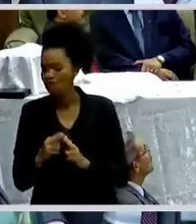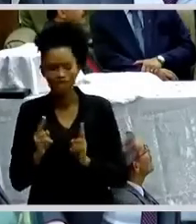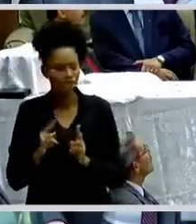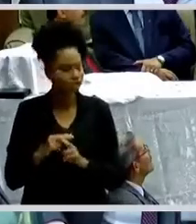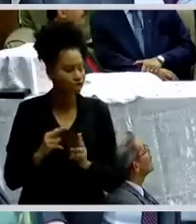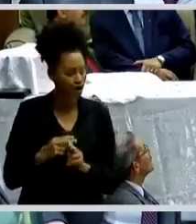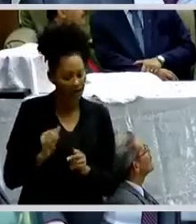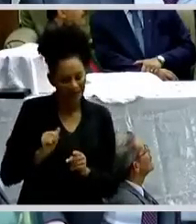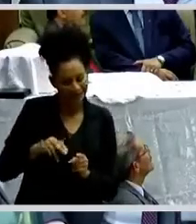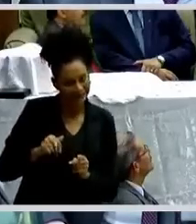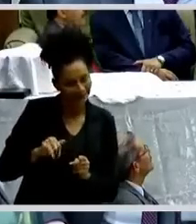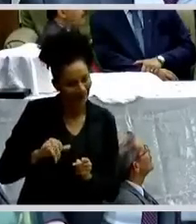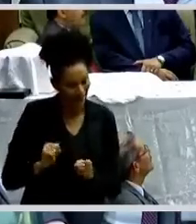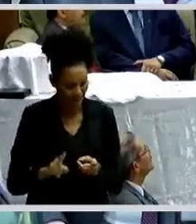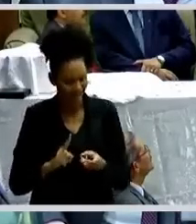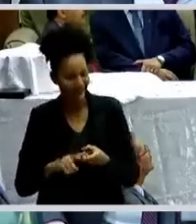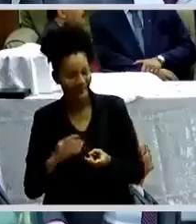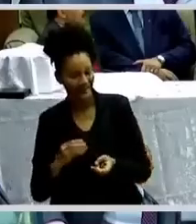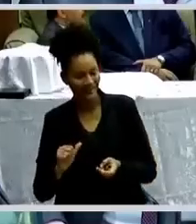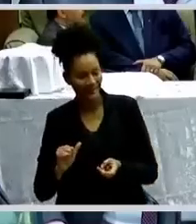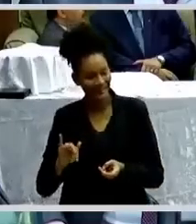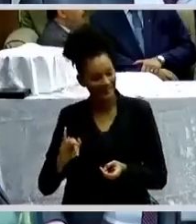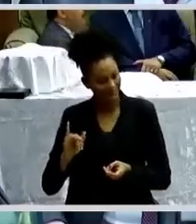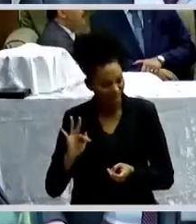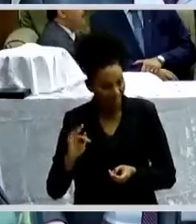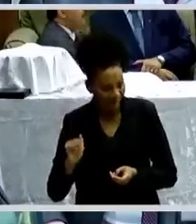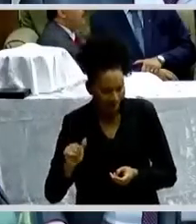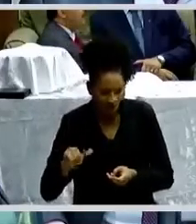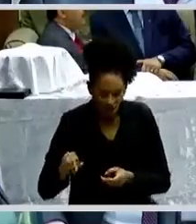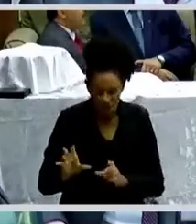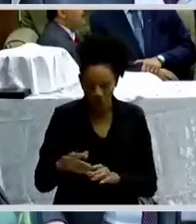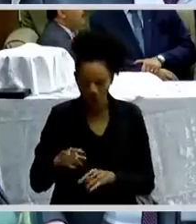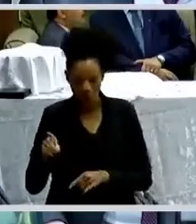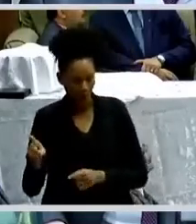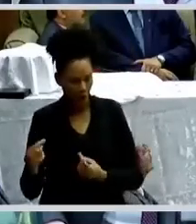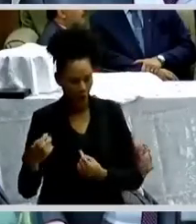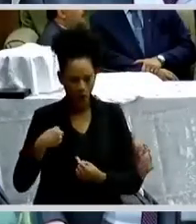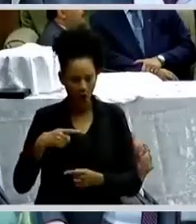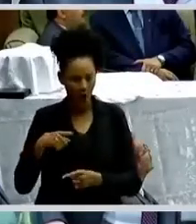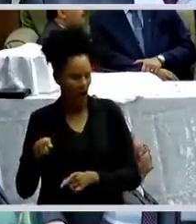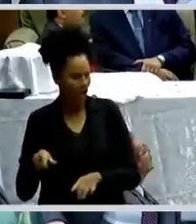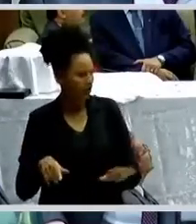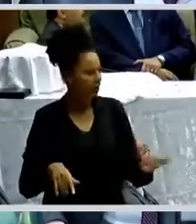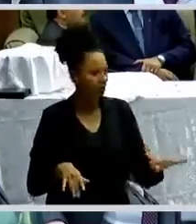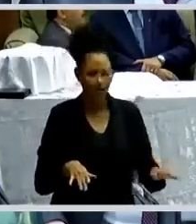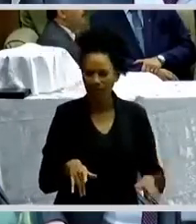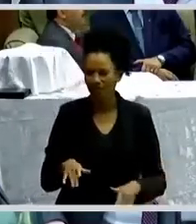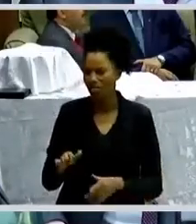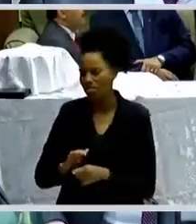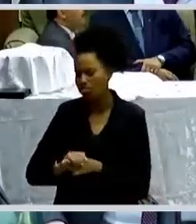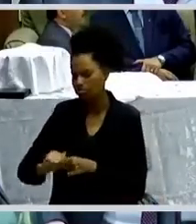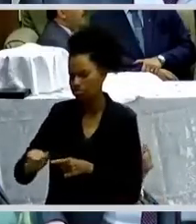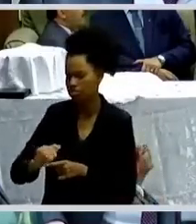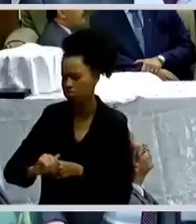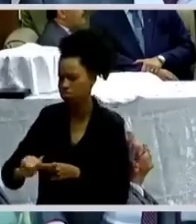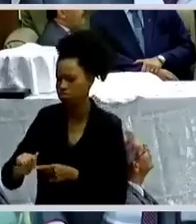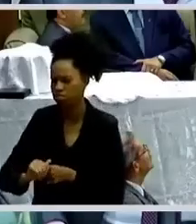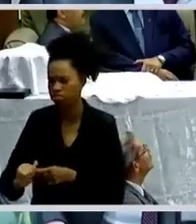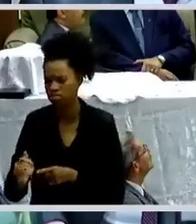Anás, Caifás, eram parentes. Um jogava para o outro. E todos que queriam alguma coisa, tinha que bajular esses dois.